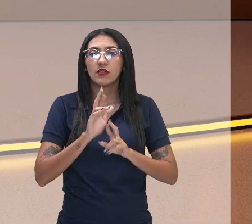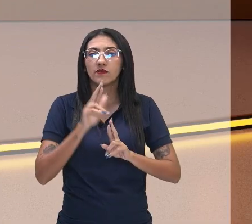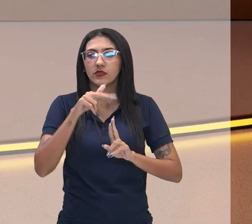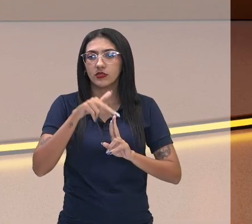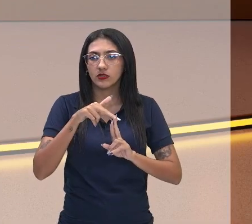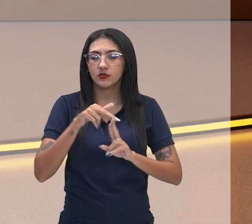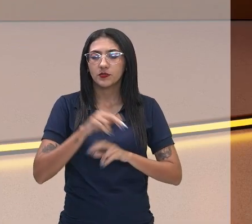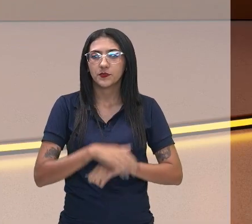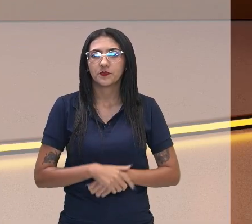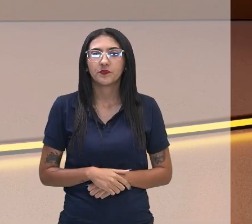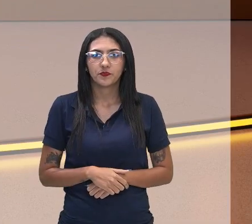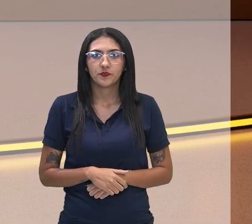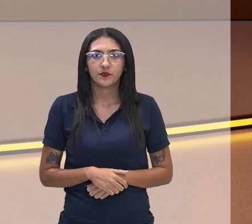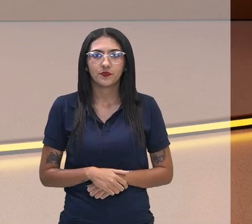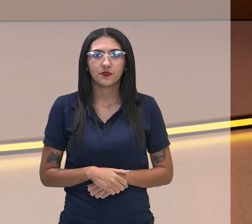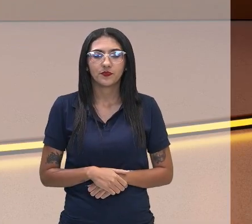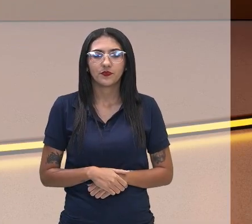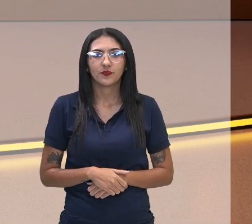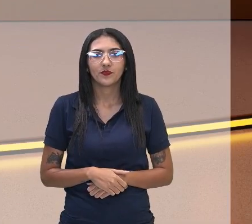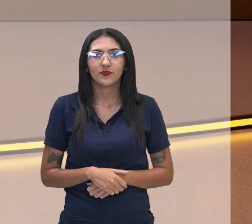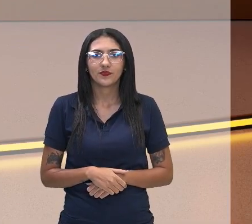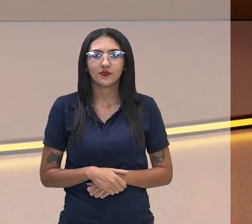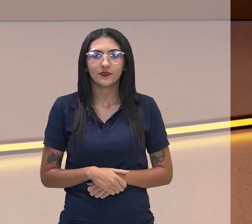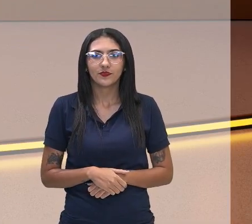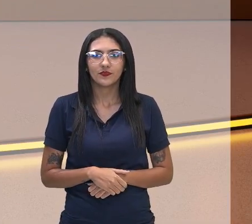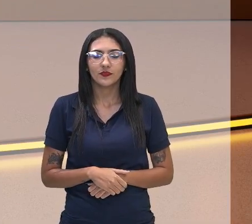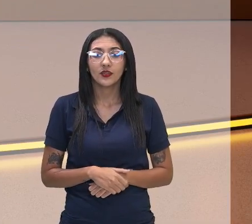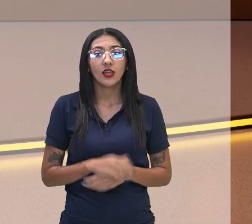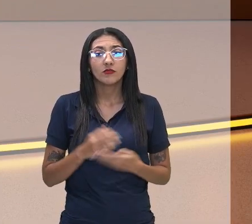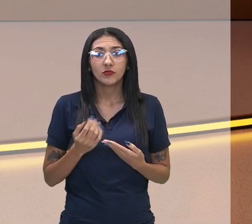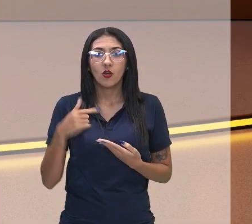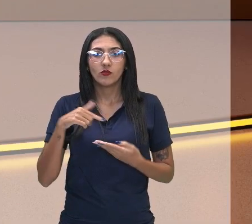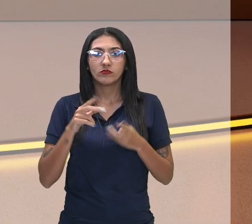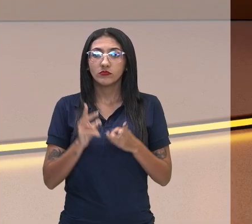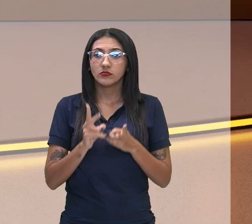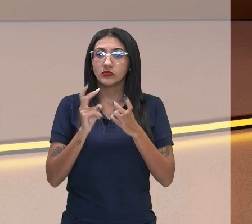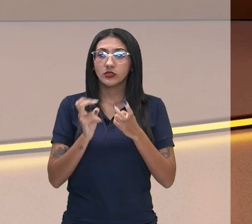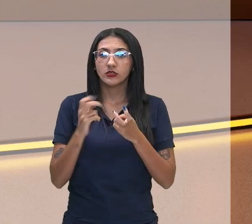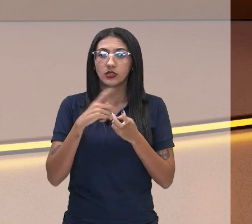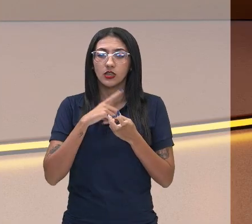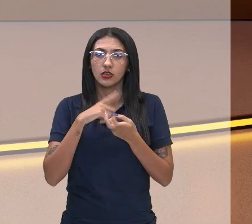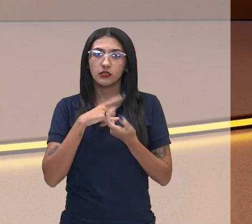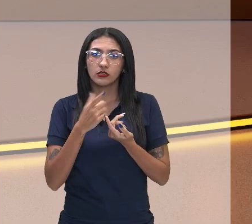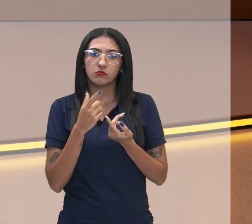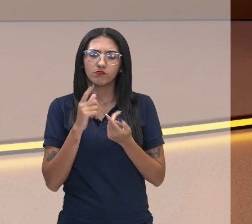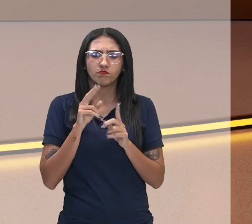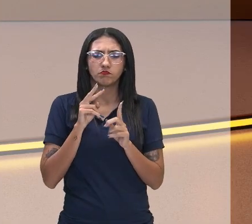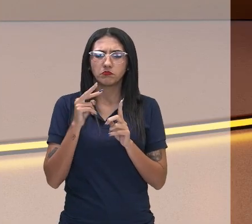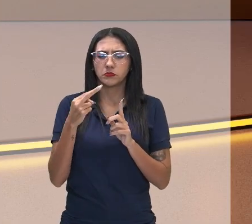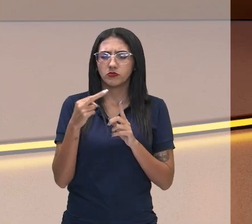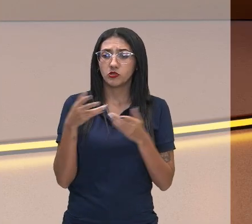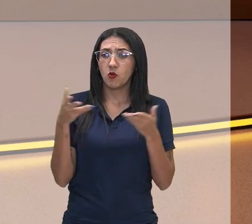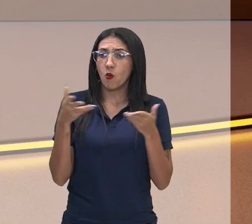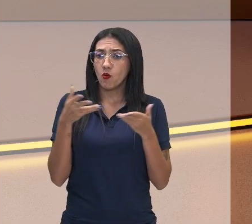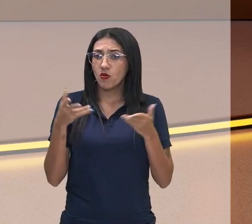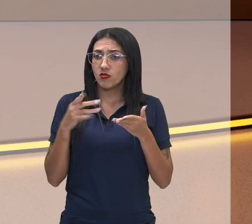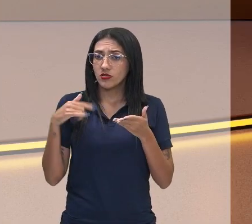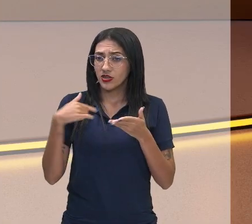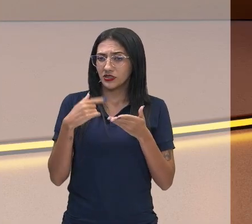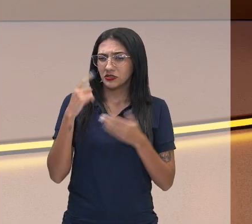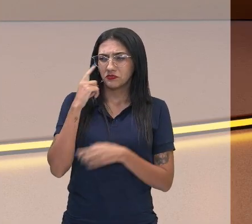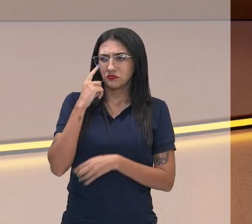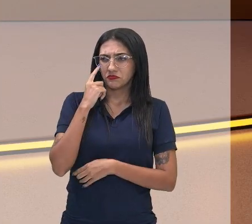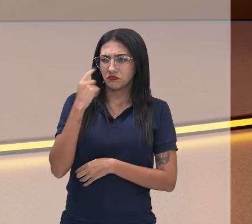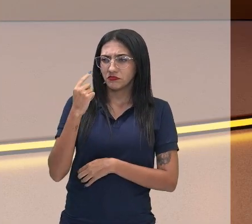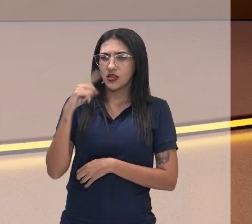Então você percebe justamente que a concepção que temos nos dias atuais de